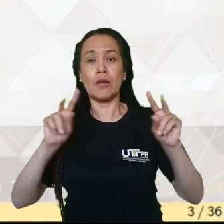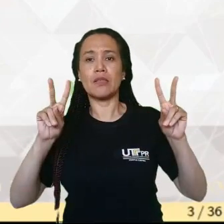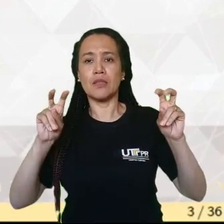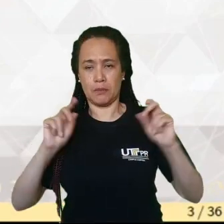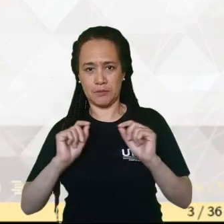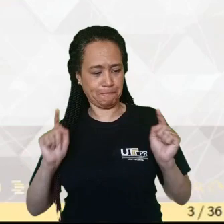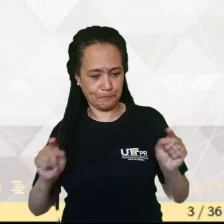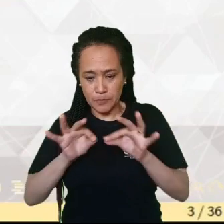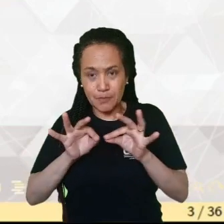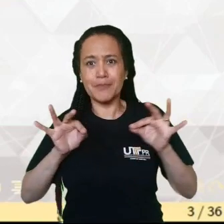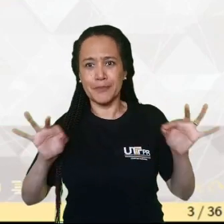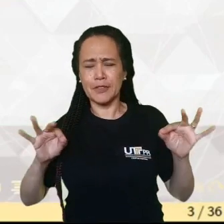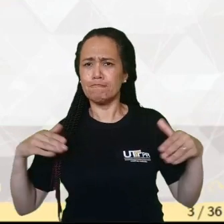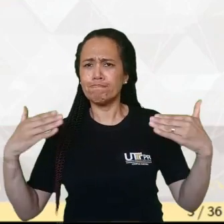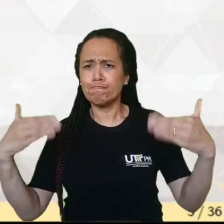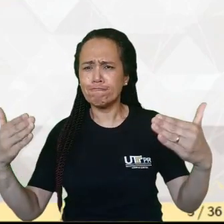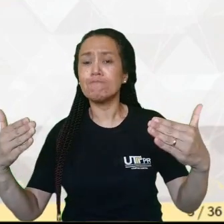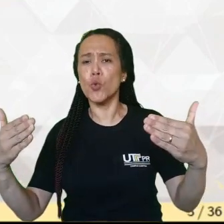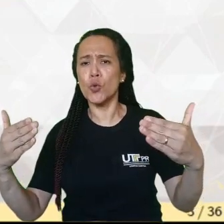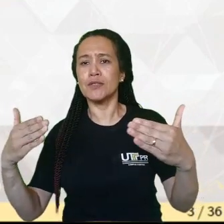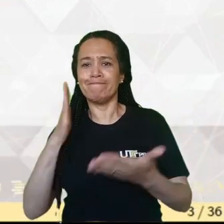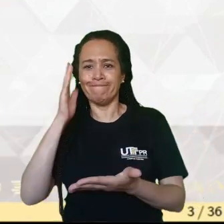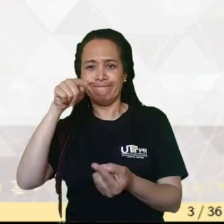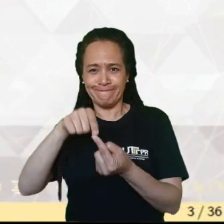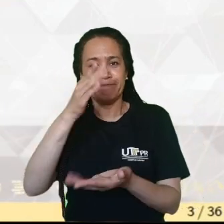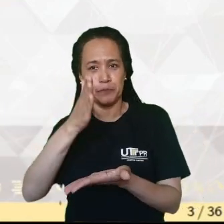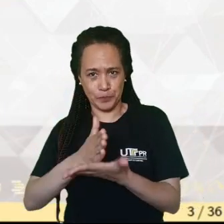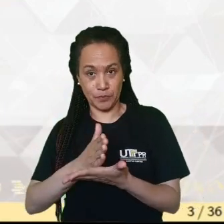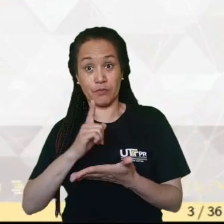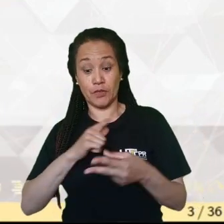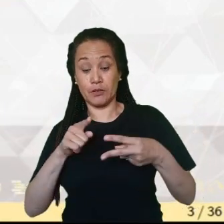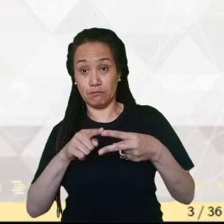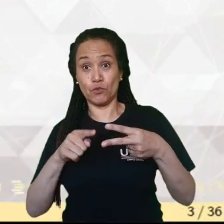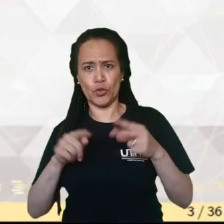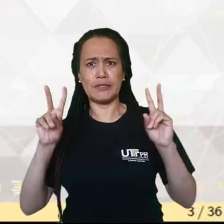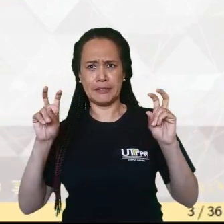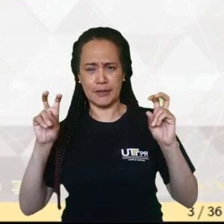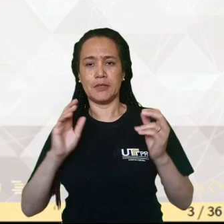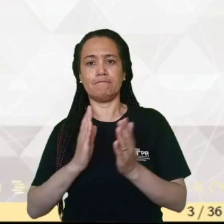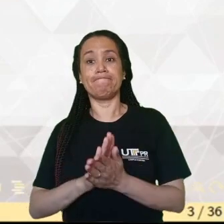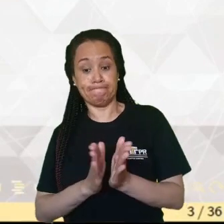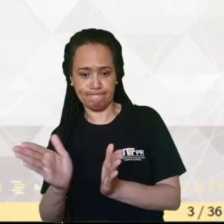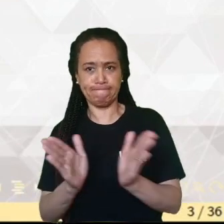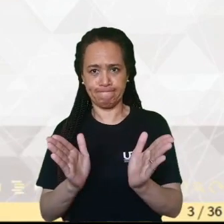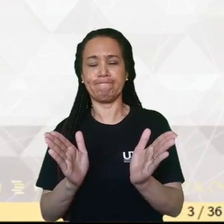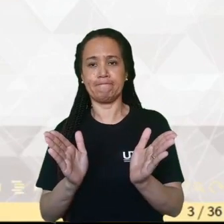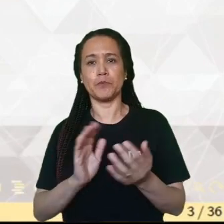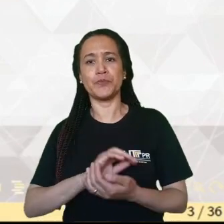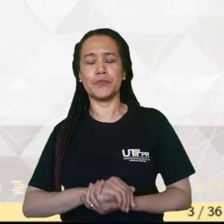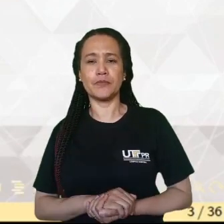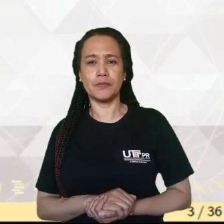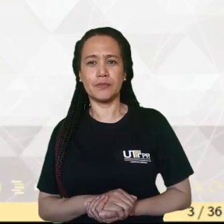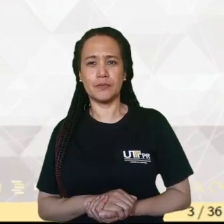medida de tendência central. Na estatística existem duas medidas importantes, medida de tendência central e medida de dispersão